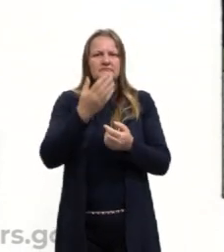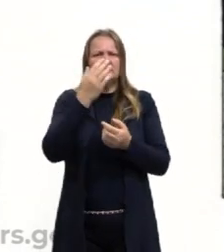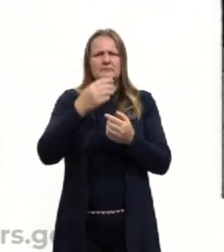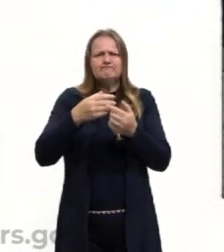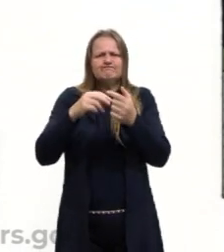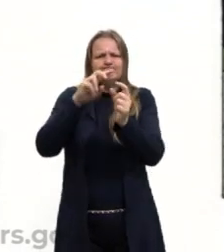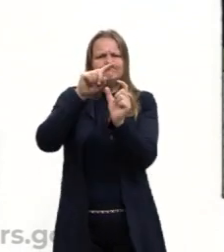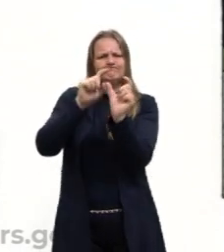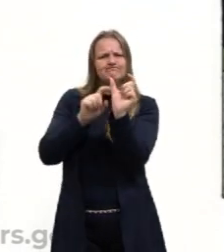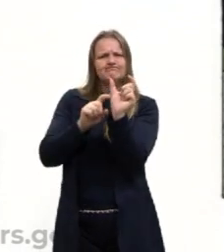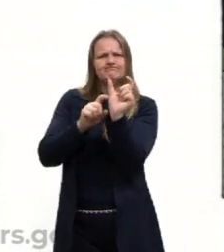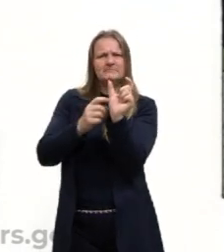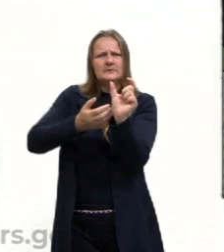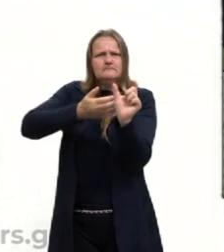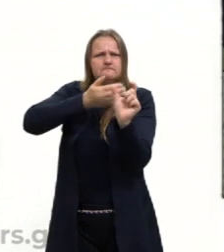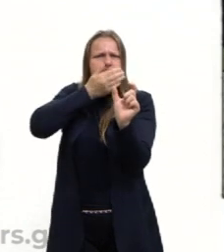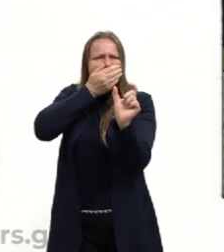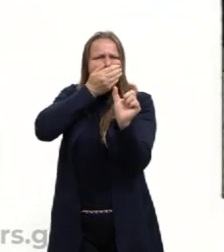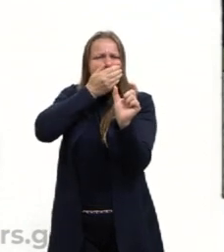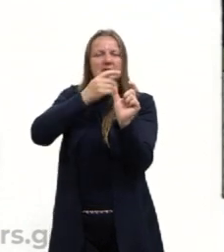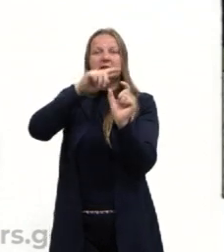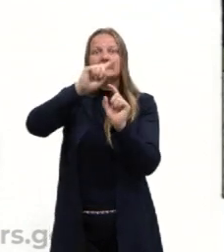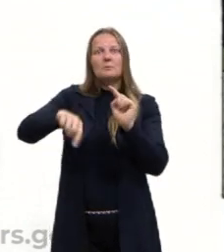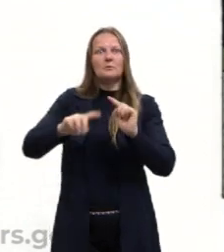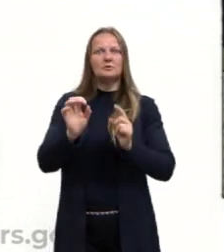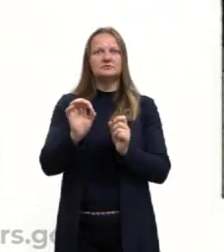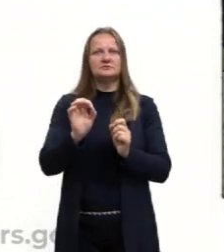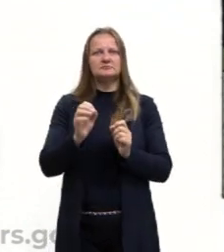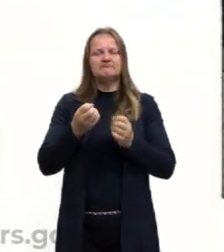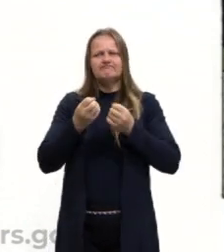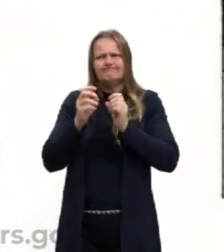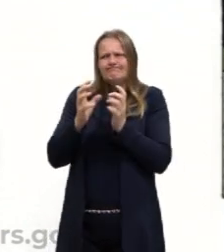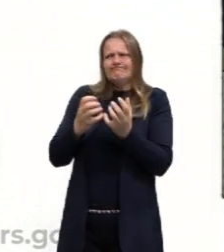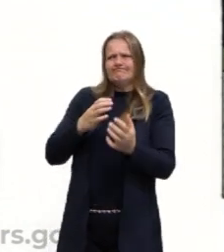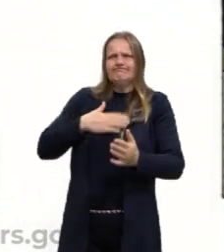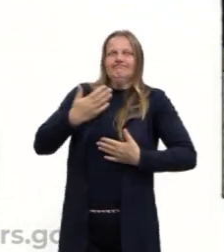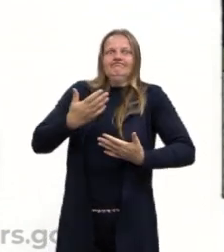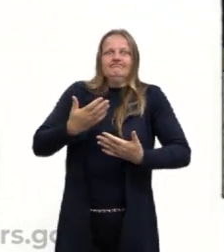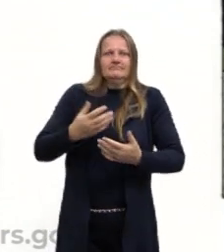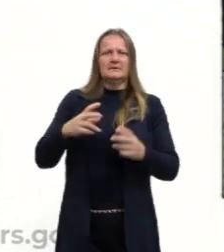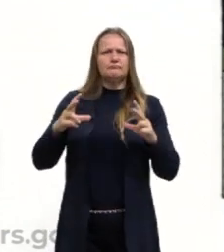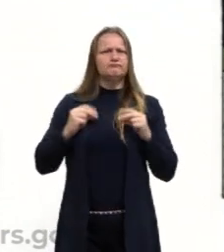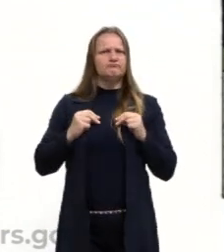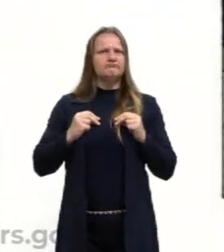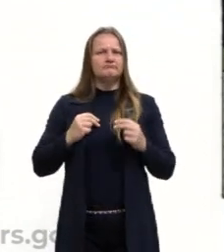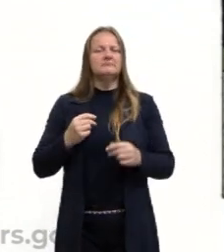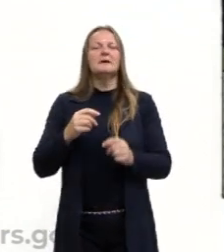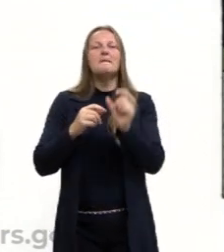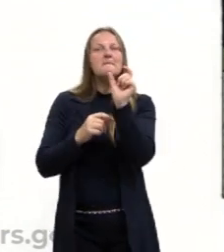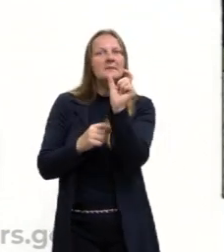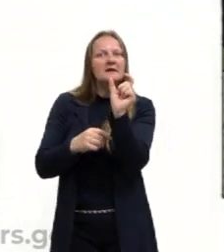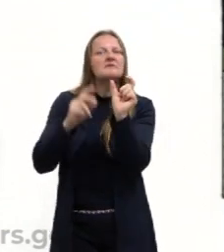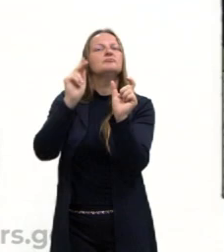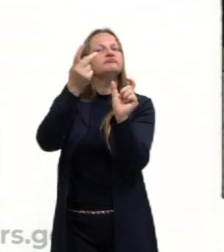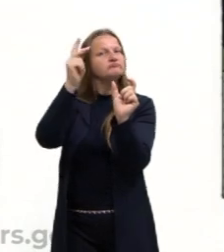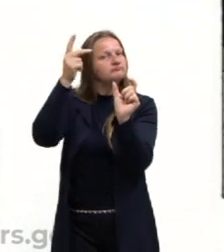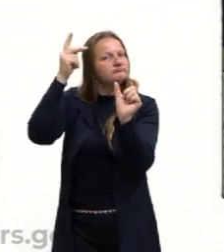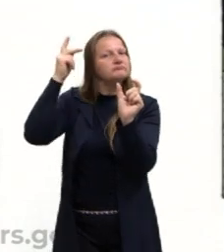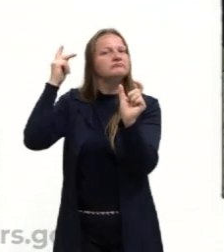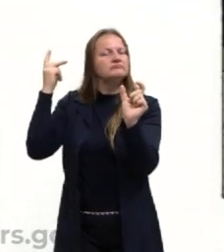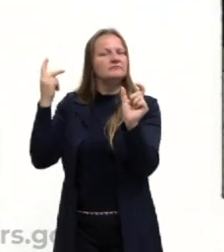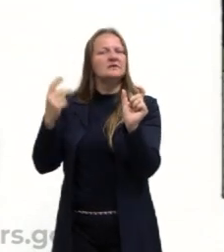que não devem ser indicadas Em alguns momentos e historicamente né algumas palavras por exemplo como